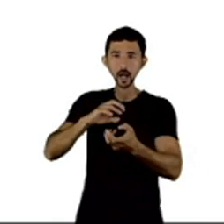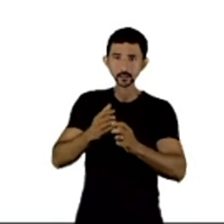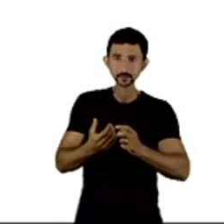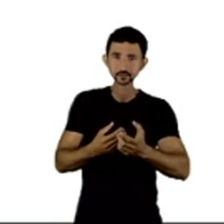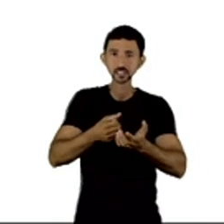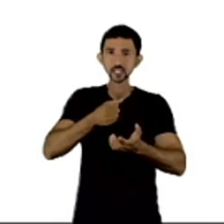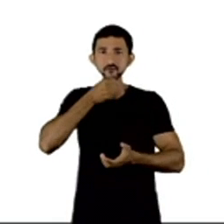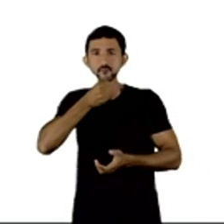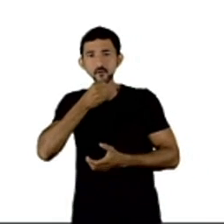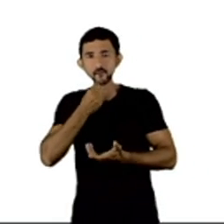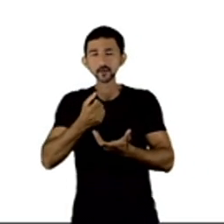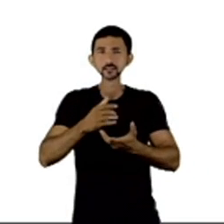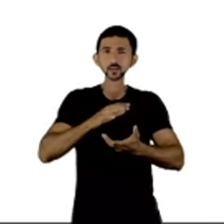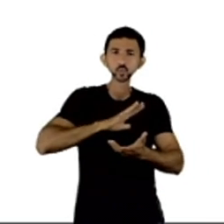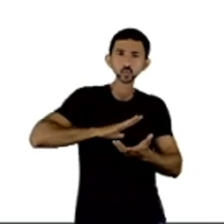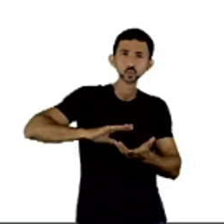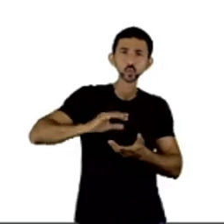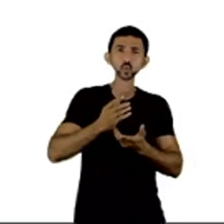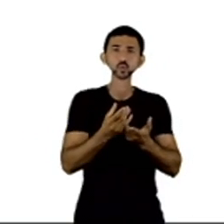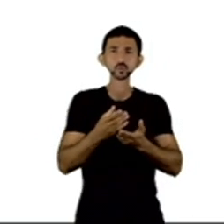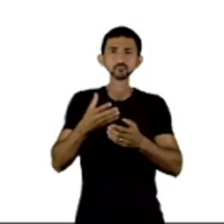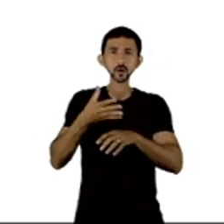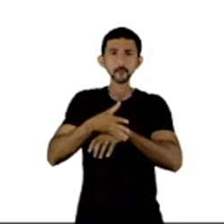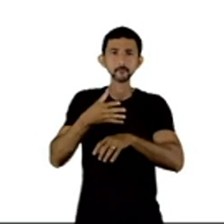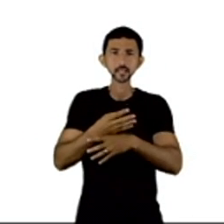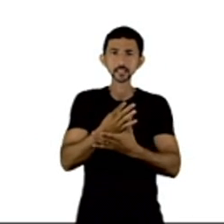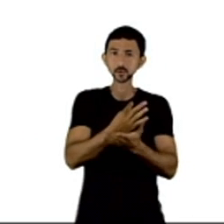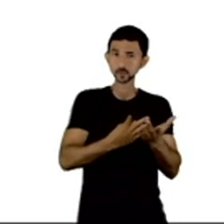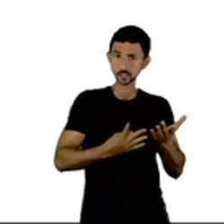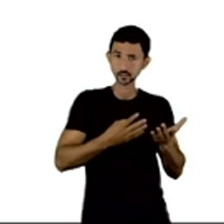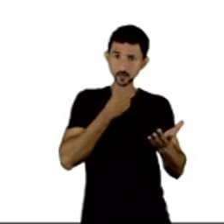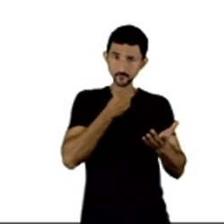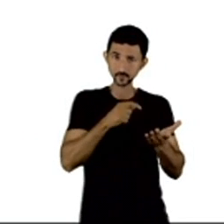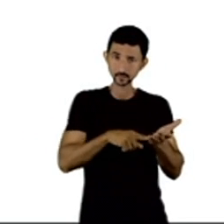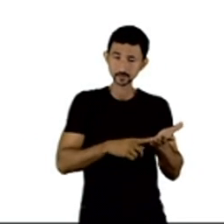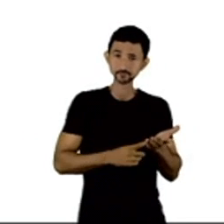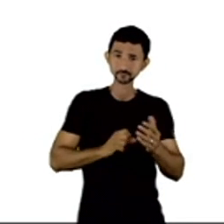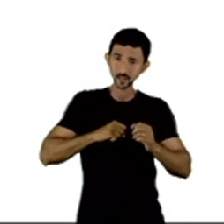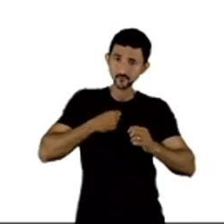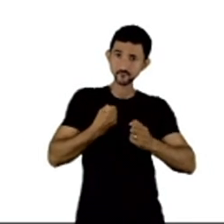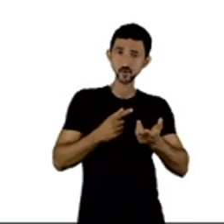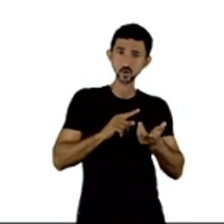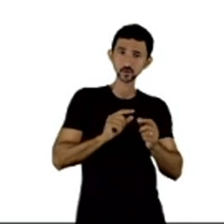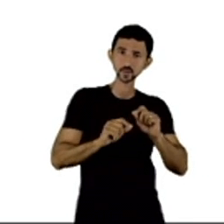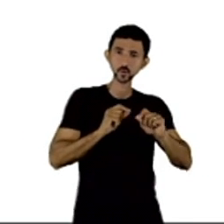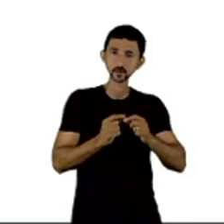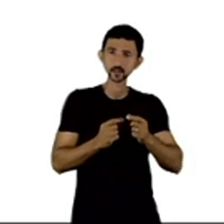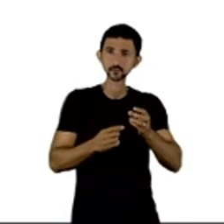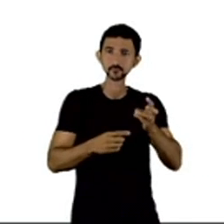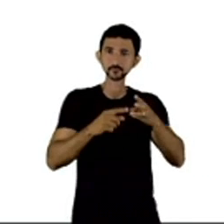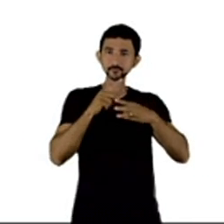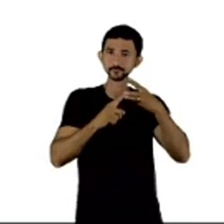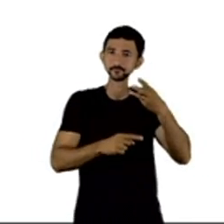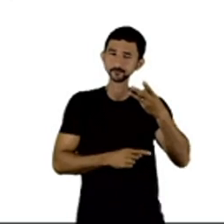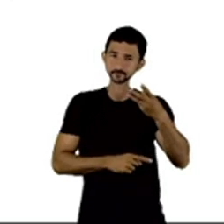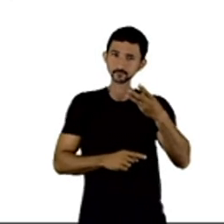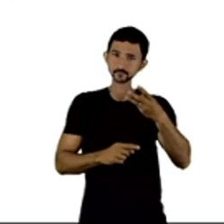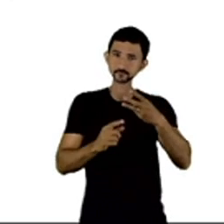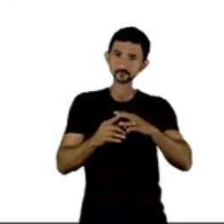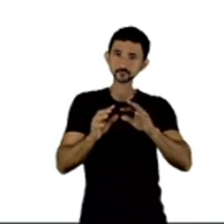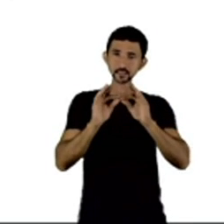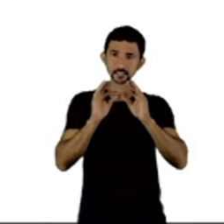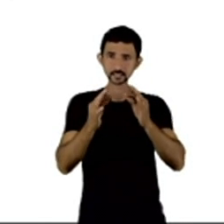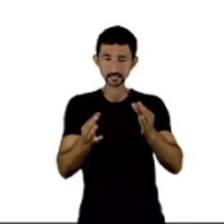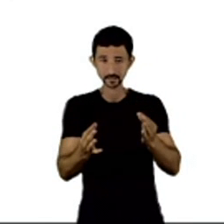linguagem jornalística que se faz presente na reportagem reforça para a gente esses três